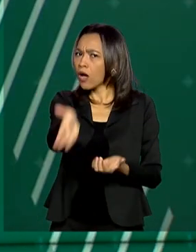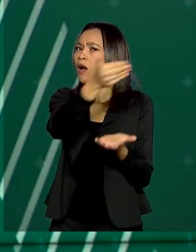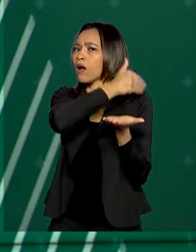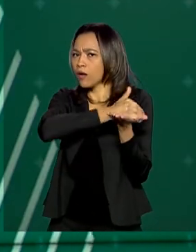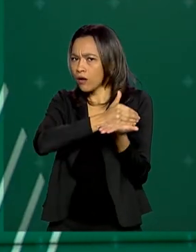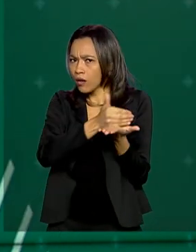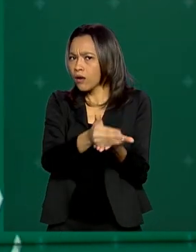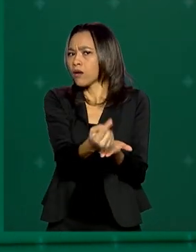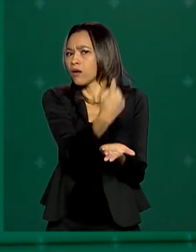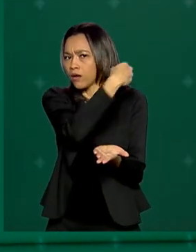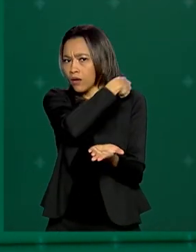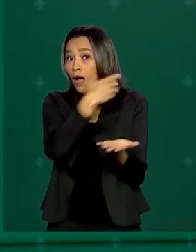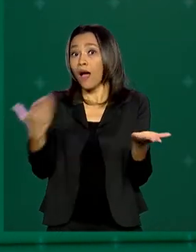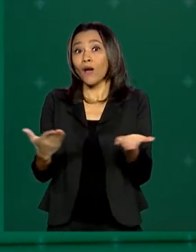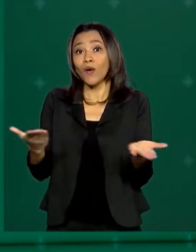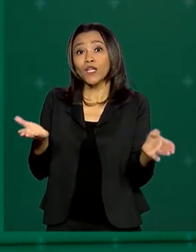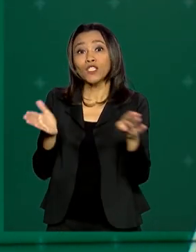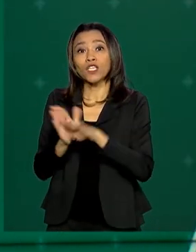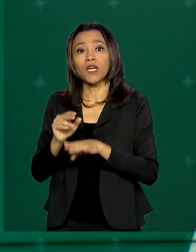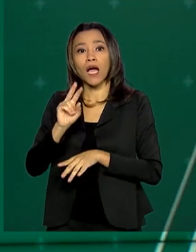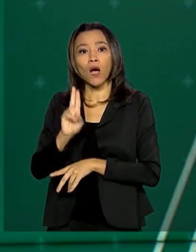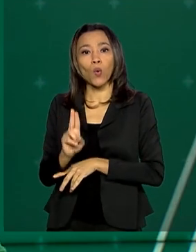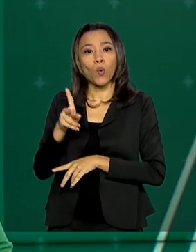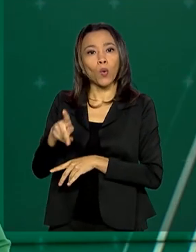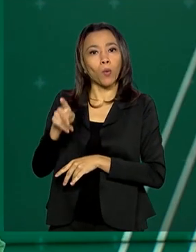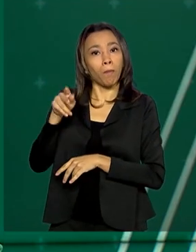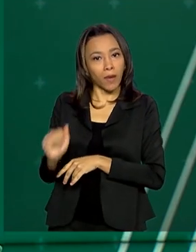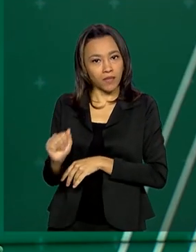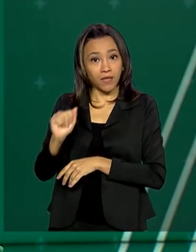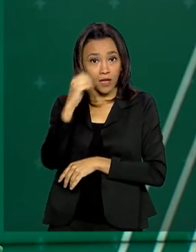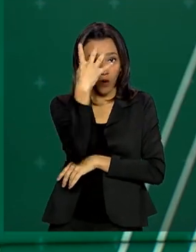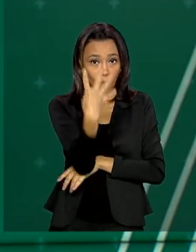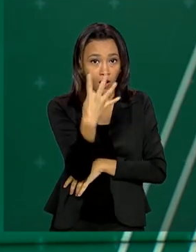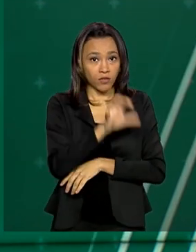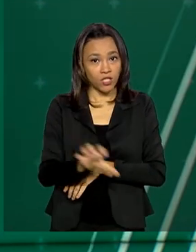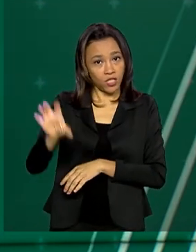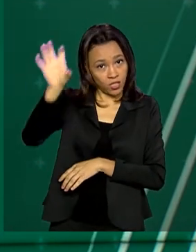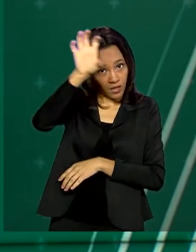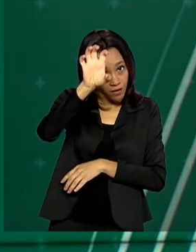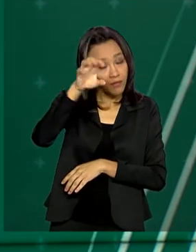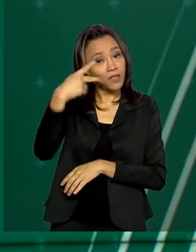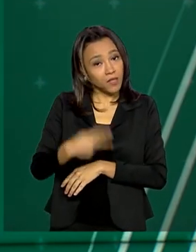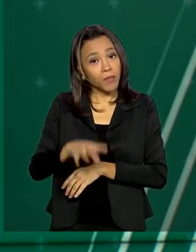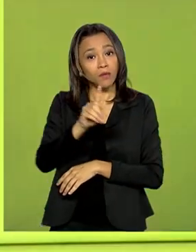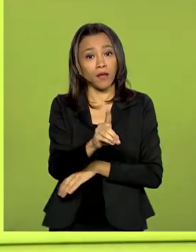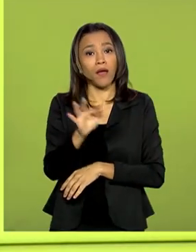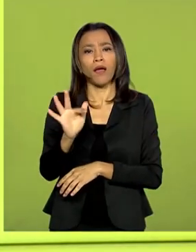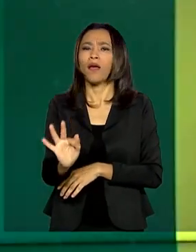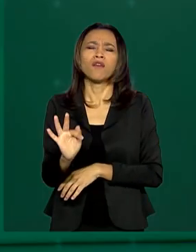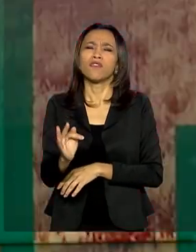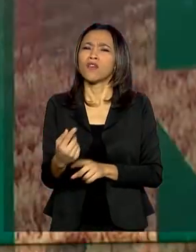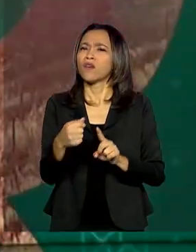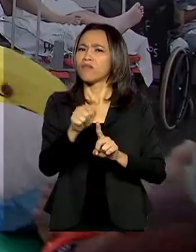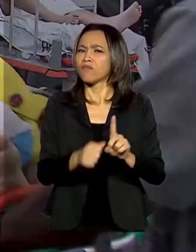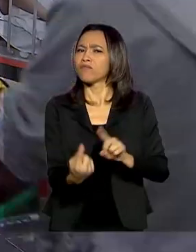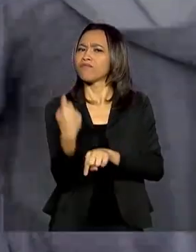e agora chega às UPAs de quatro estados e do Distrito Federal. O projeto começou no final de março.